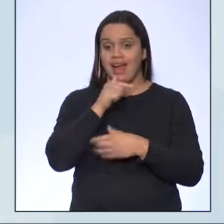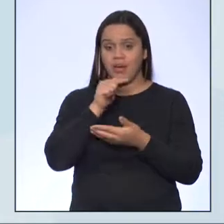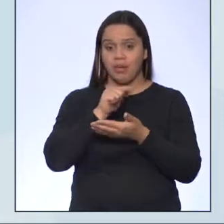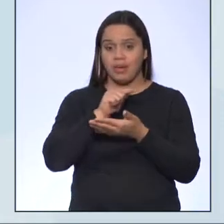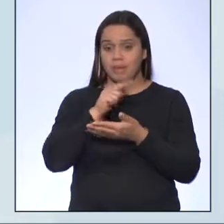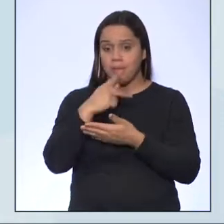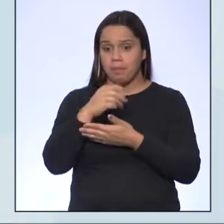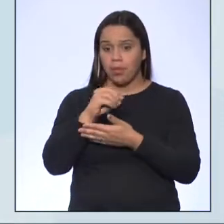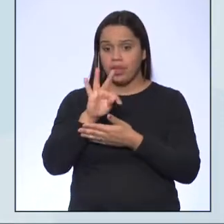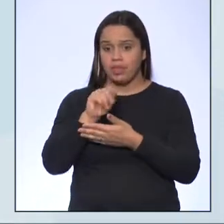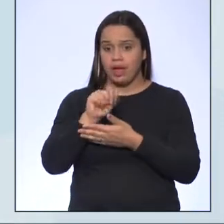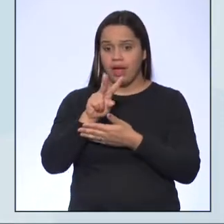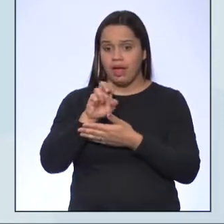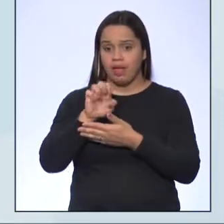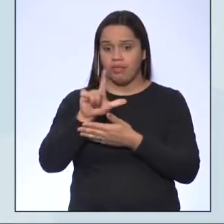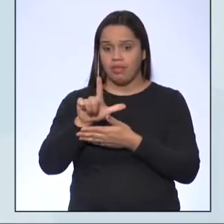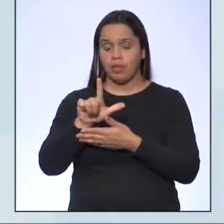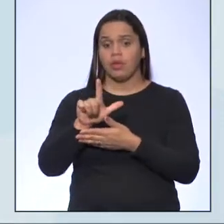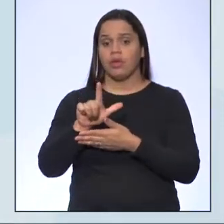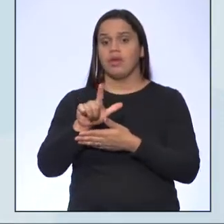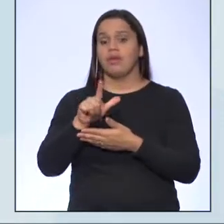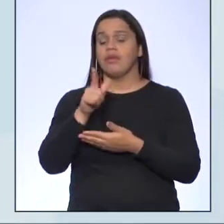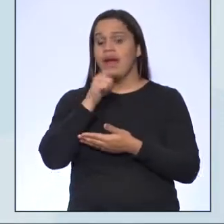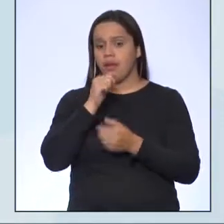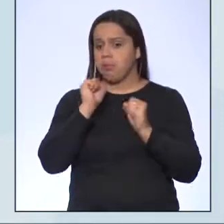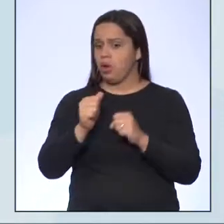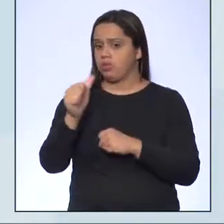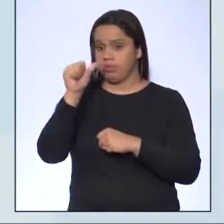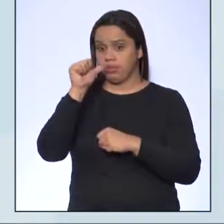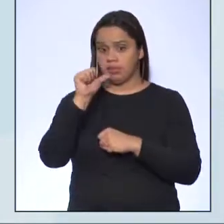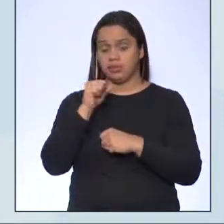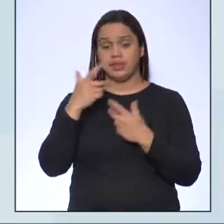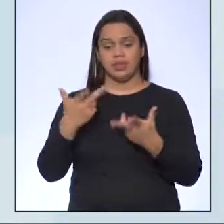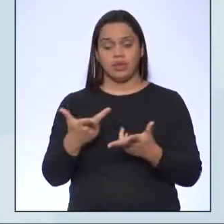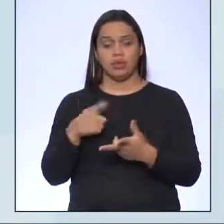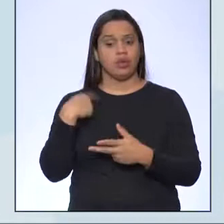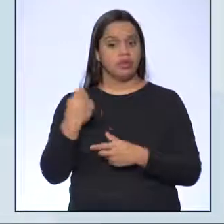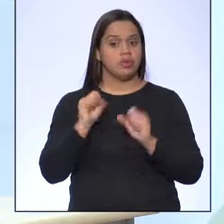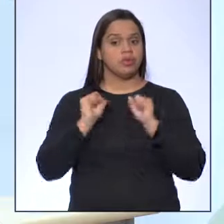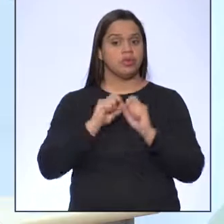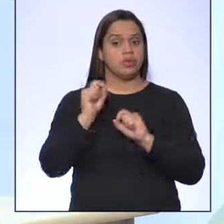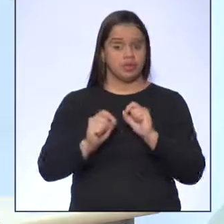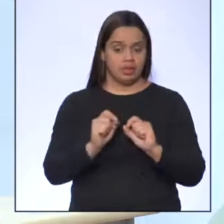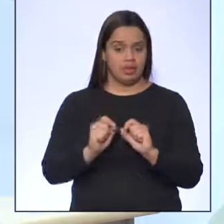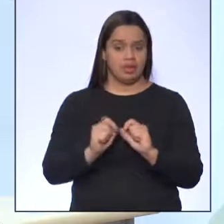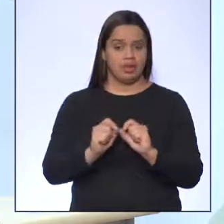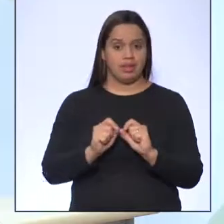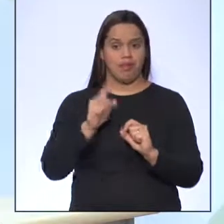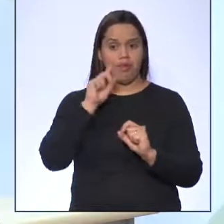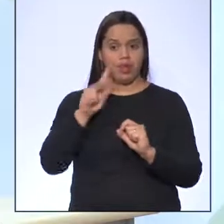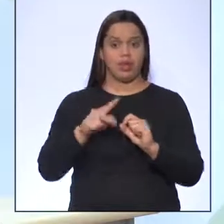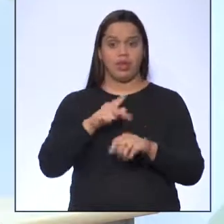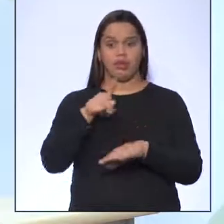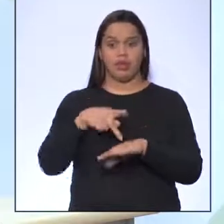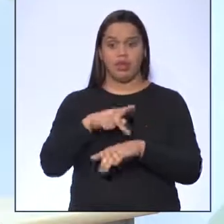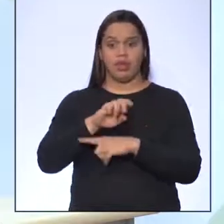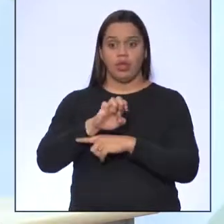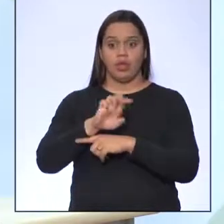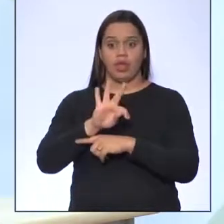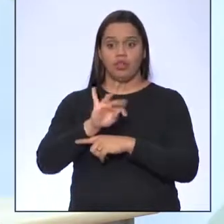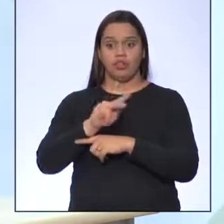gente pode, de uma forma bem rápida e geral, sinalizar, né, que a Etiópia, o Chad